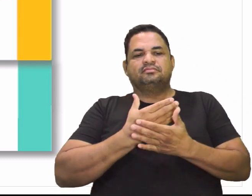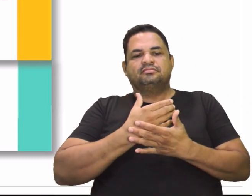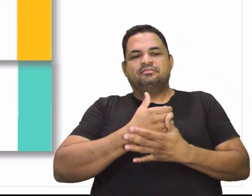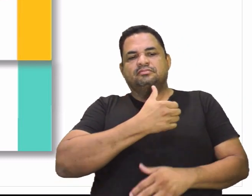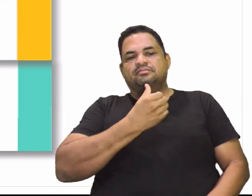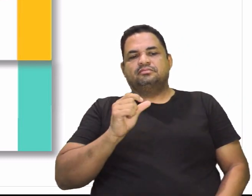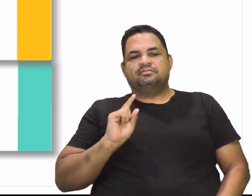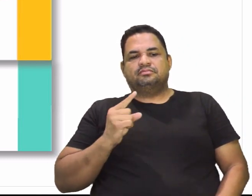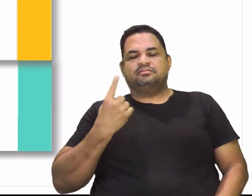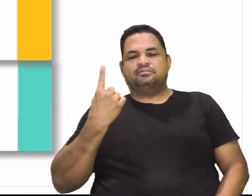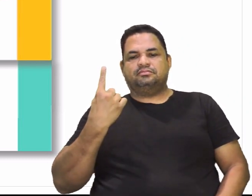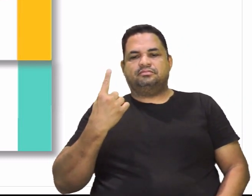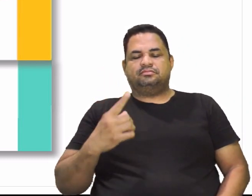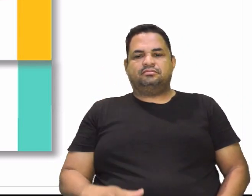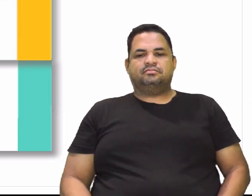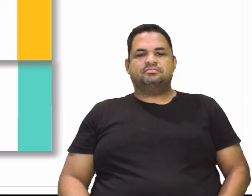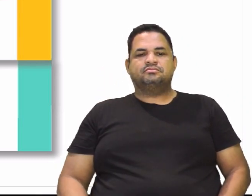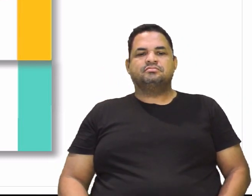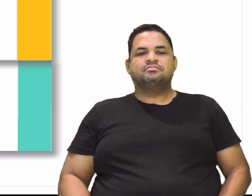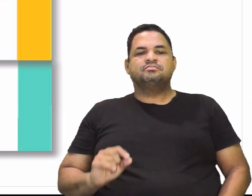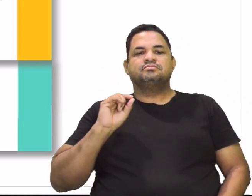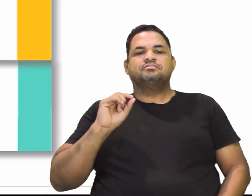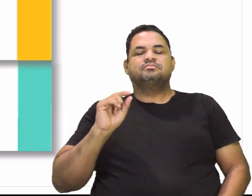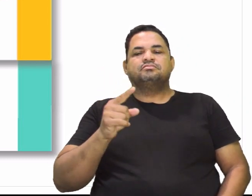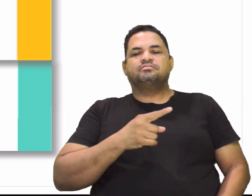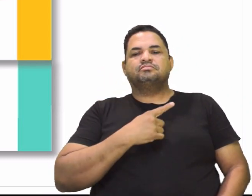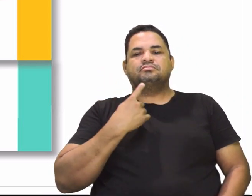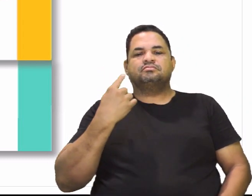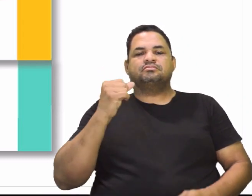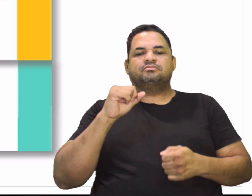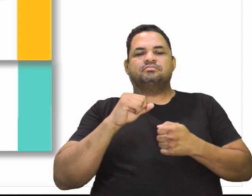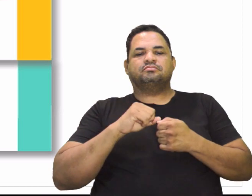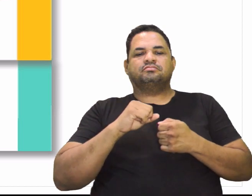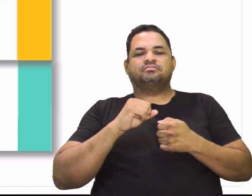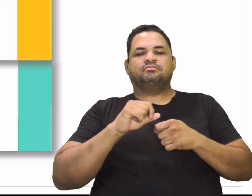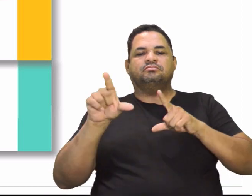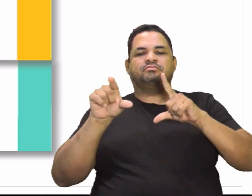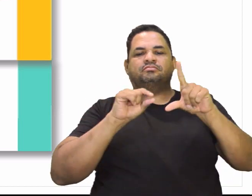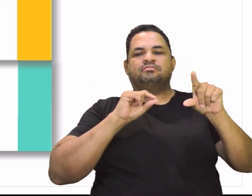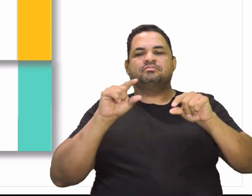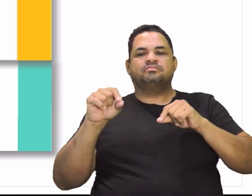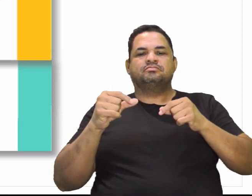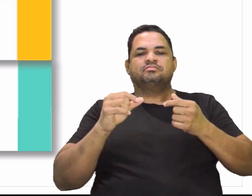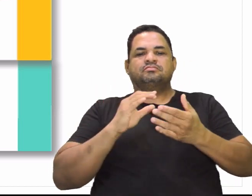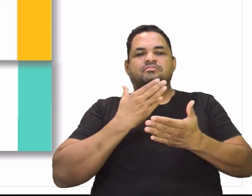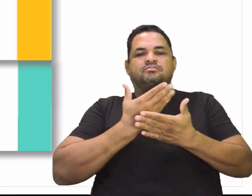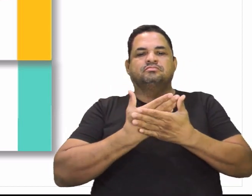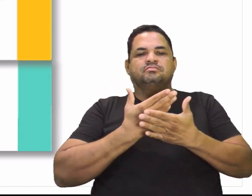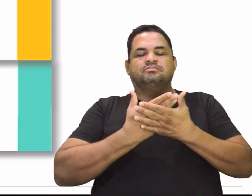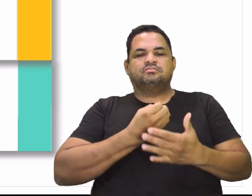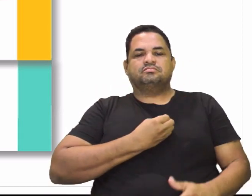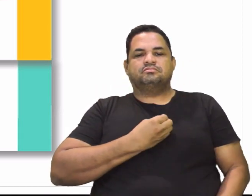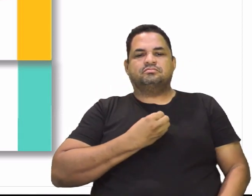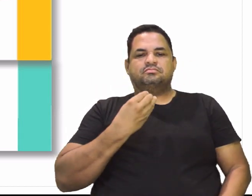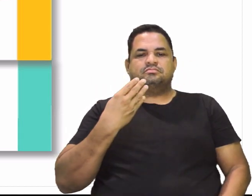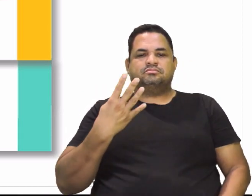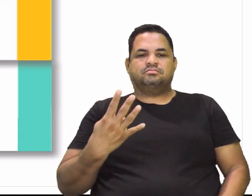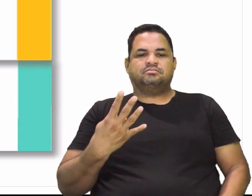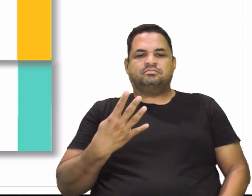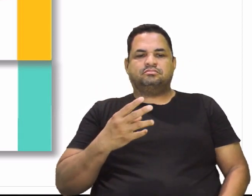16.1. Então, o que nós fizemos? Nós escolhemos aqui a aula 4, a